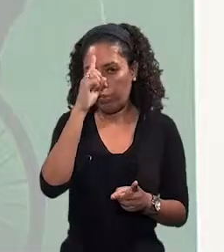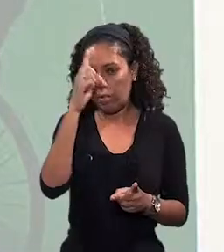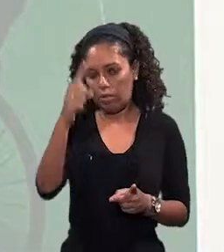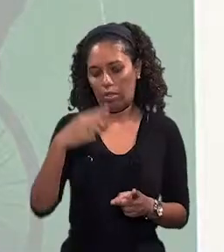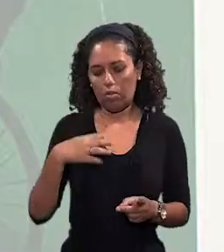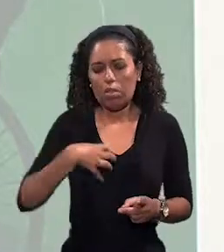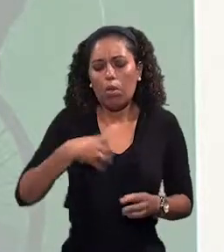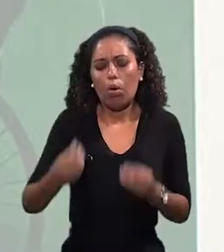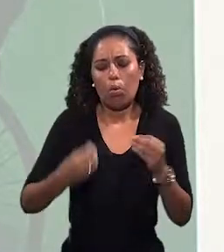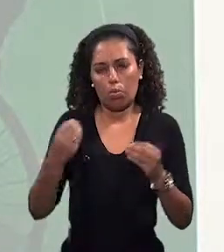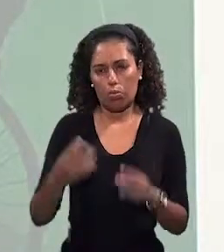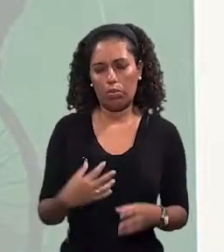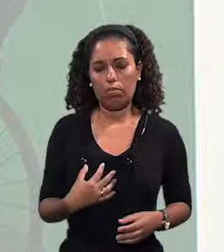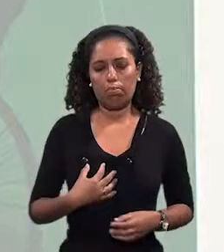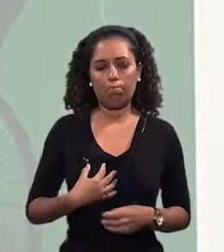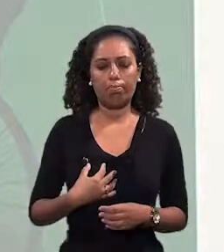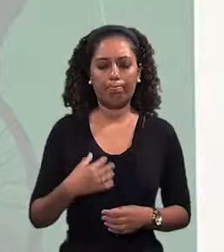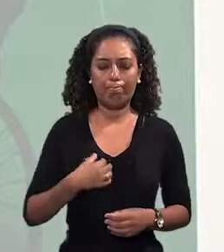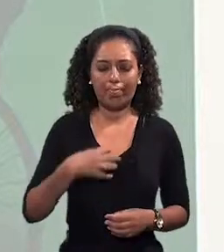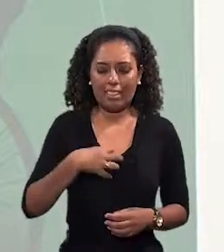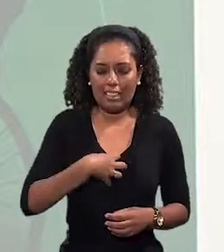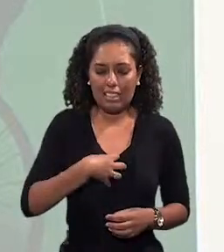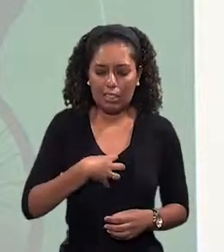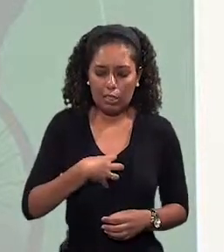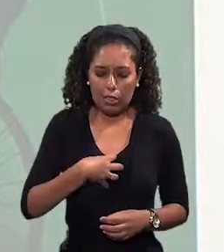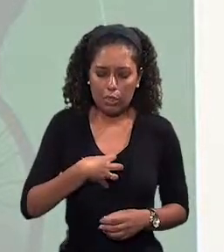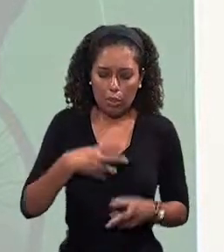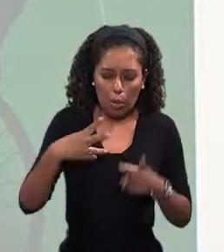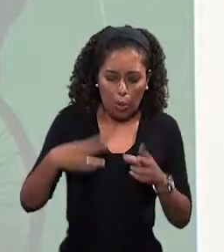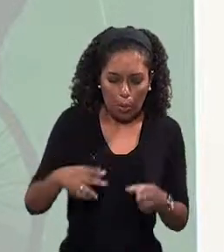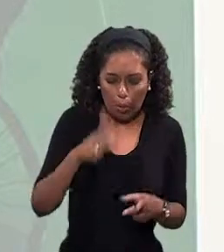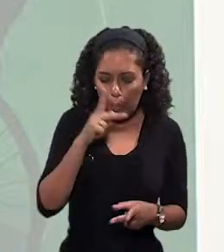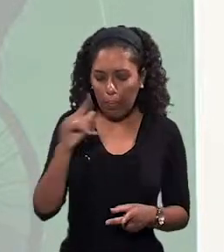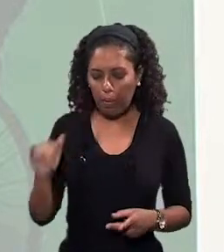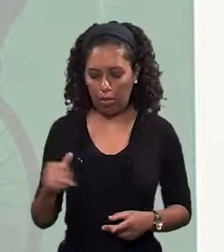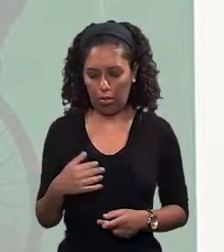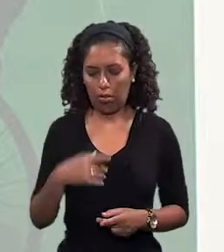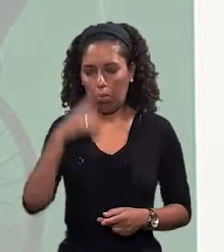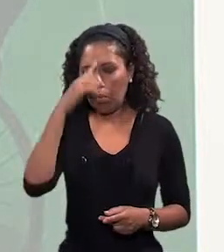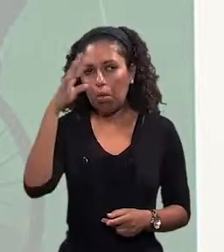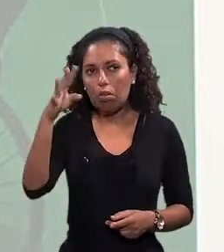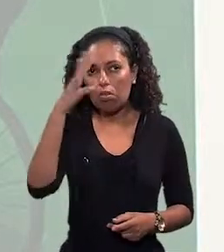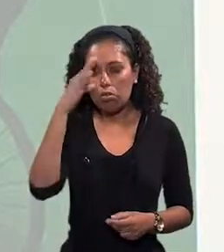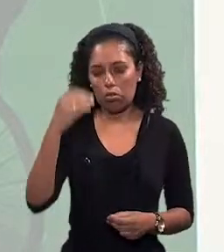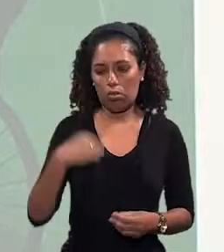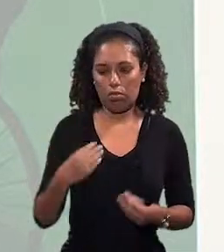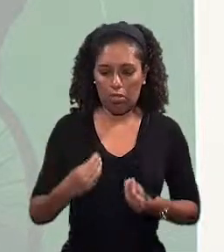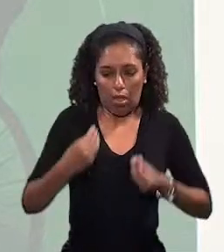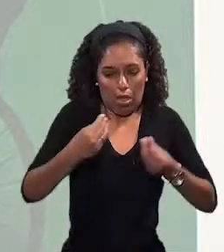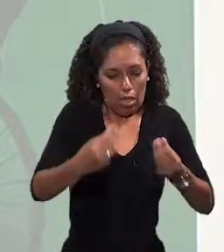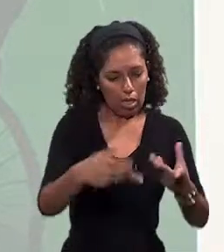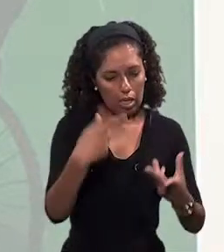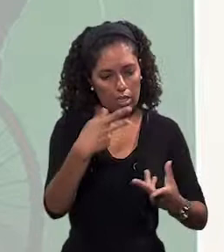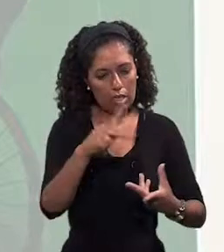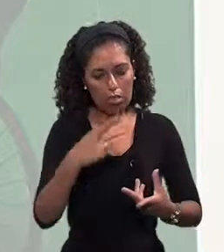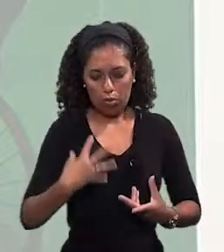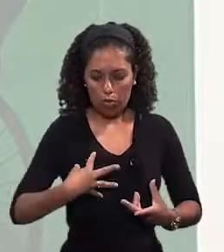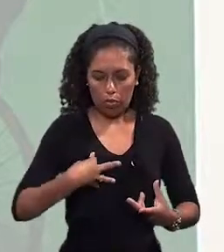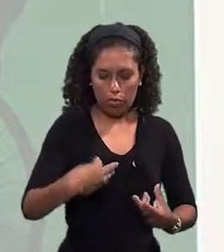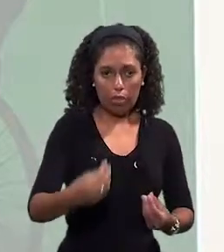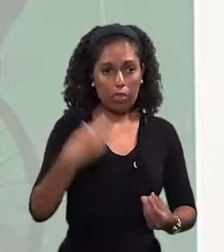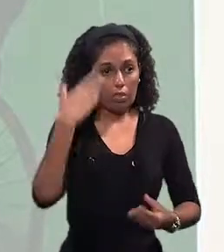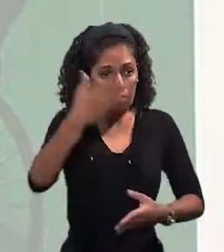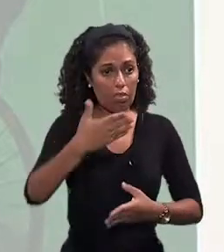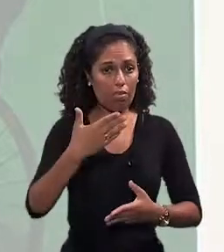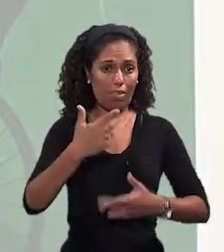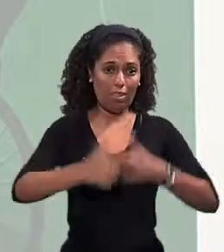Meu sentimento foi de pai, né? Imagina você confiar alguém à guarda do seu filho, que está lá buscando o